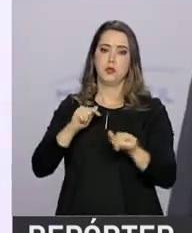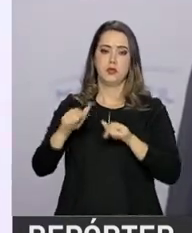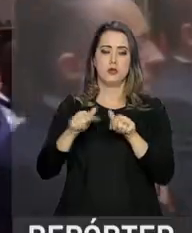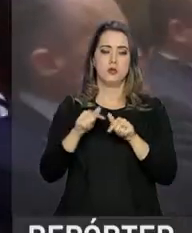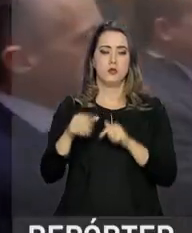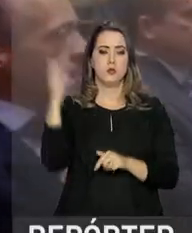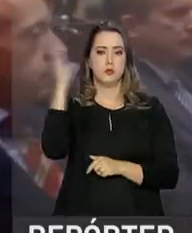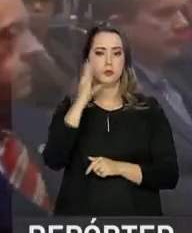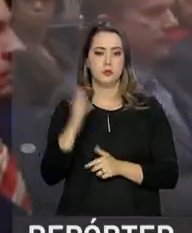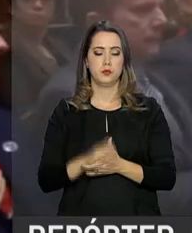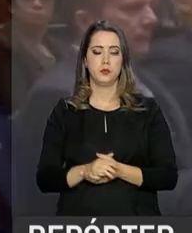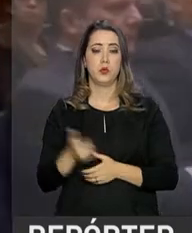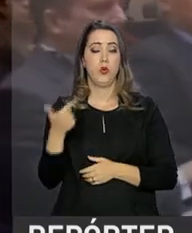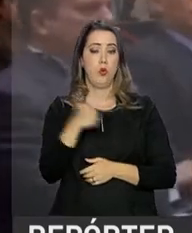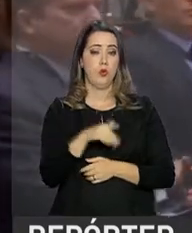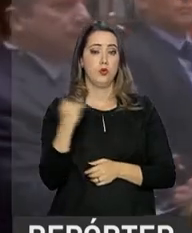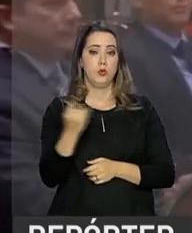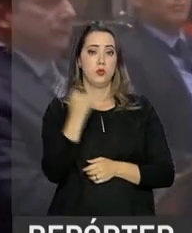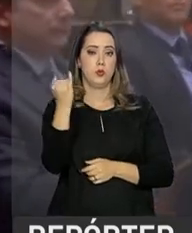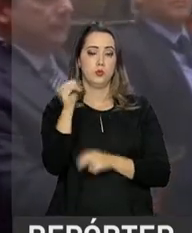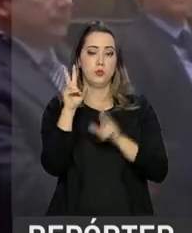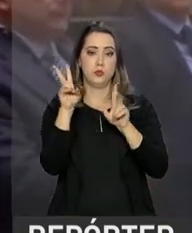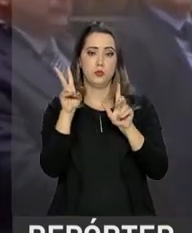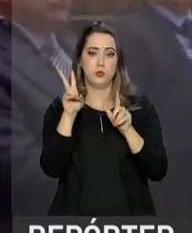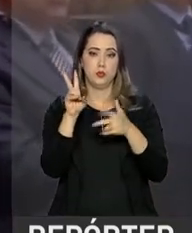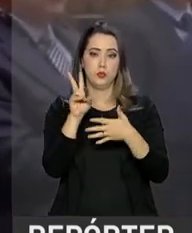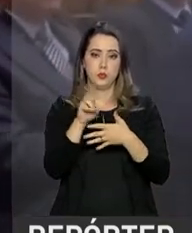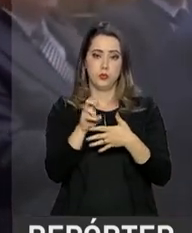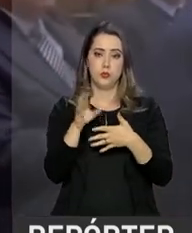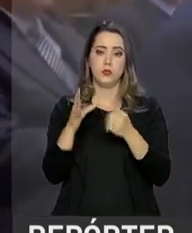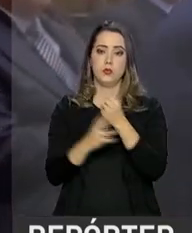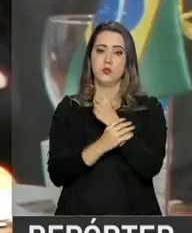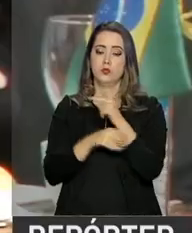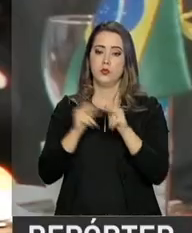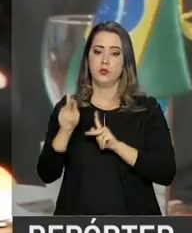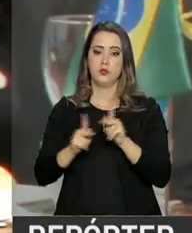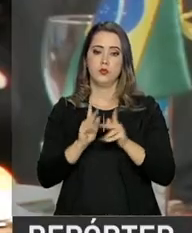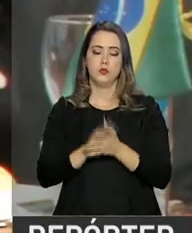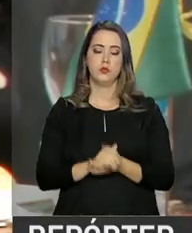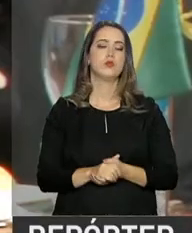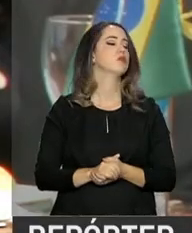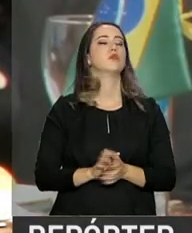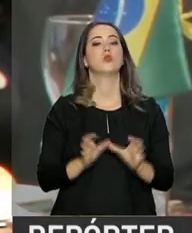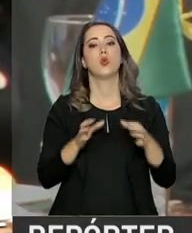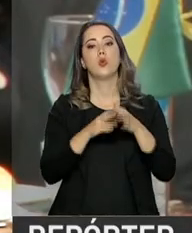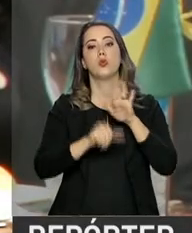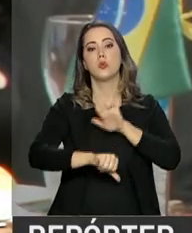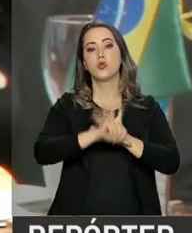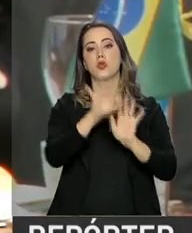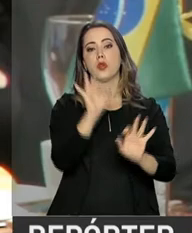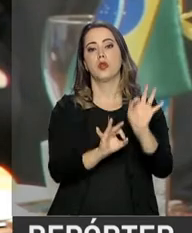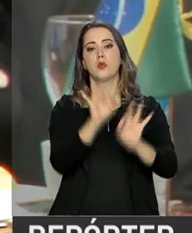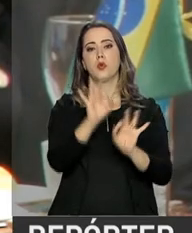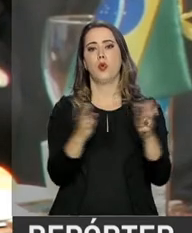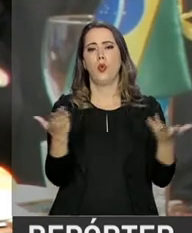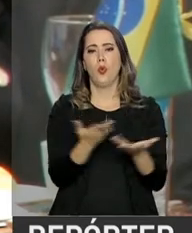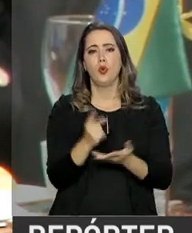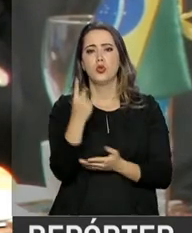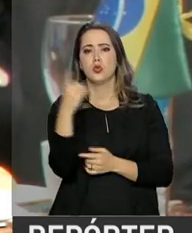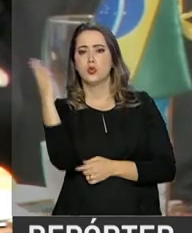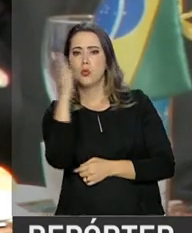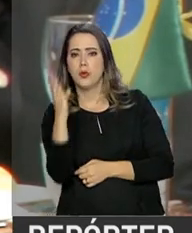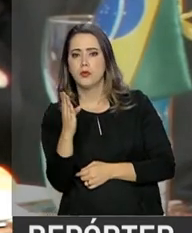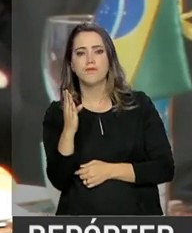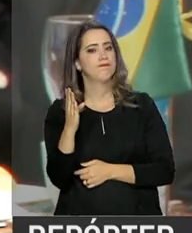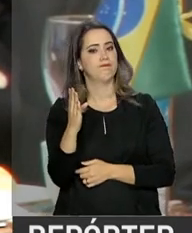brasil outro tema tratado no encontro foi segurança pública o crime organizado hoje não é mais nacional ele é